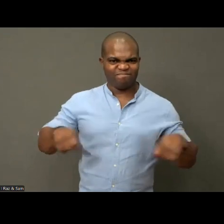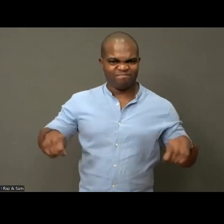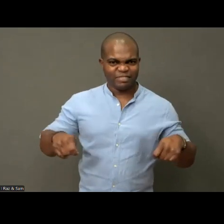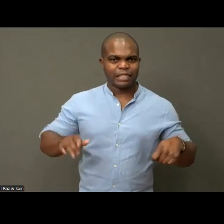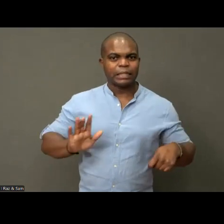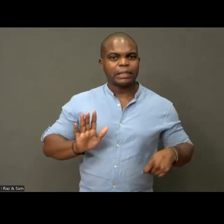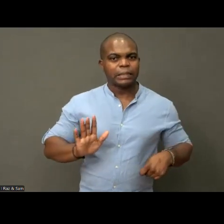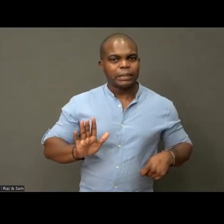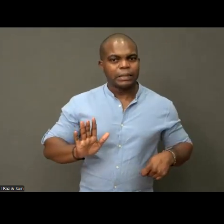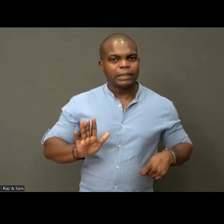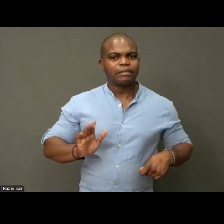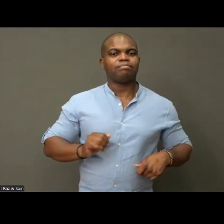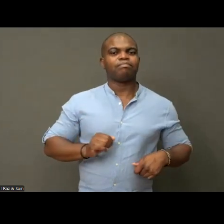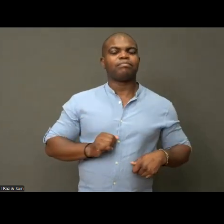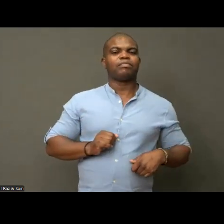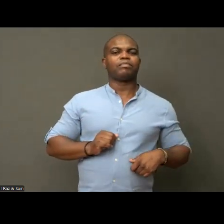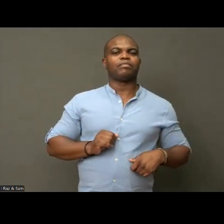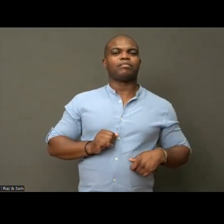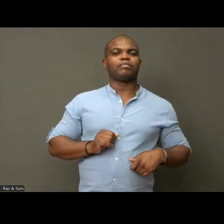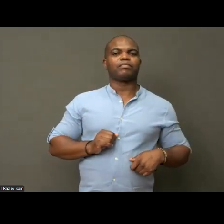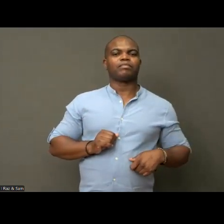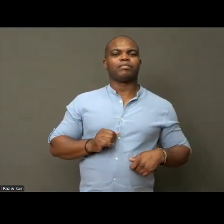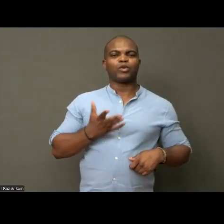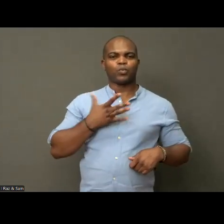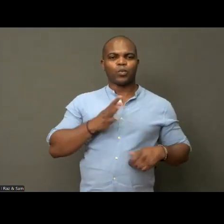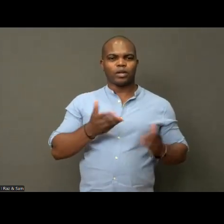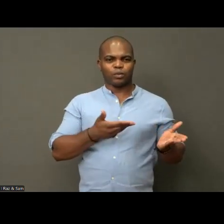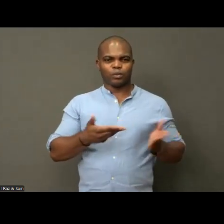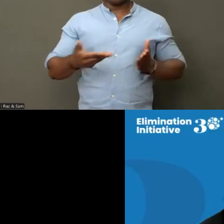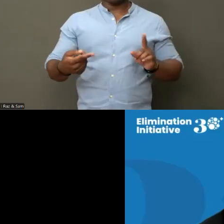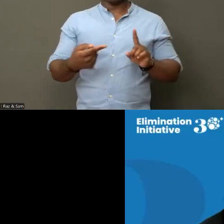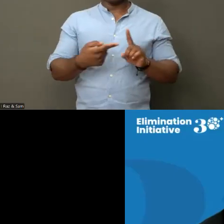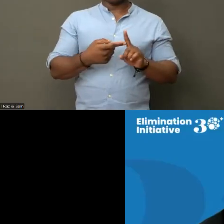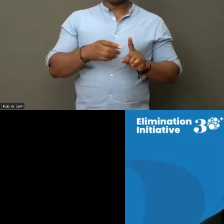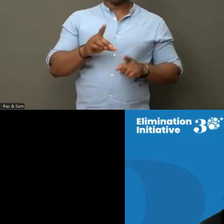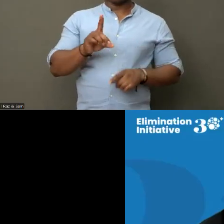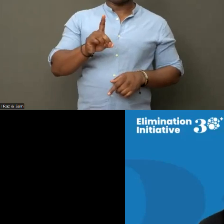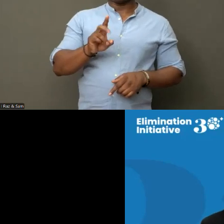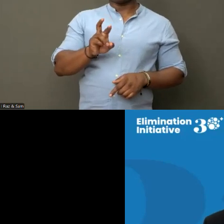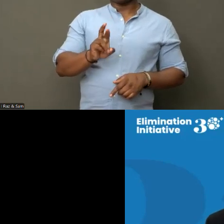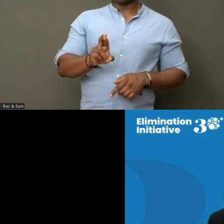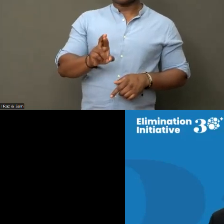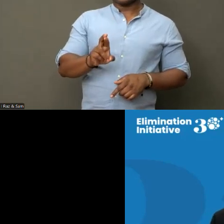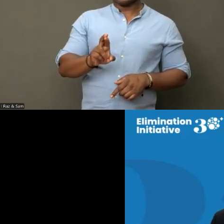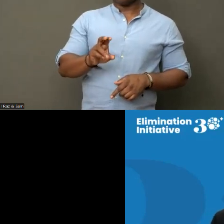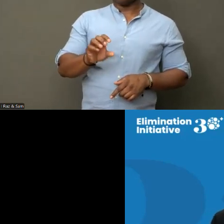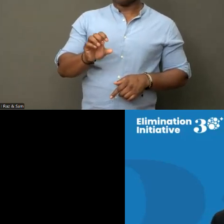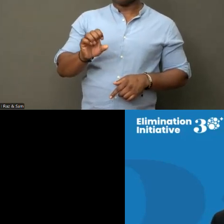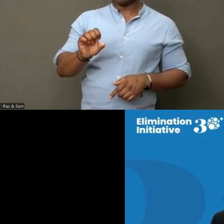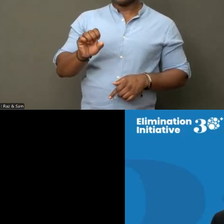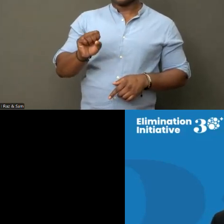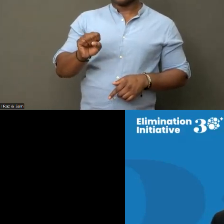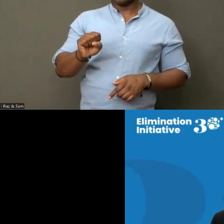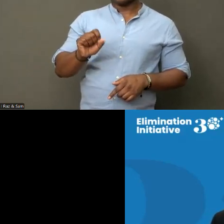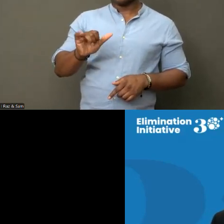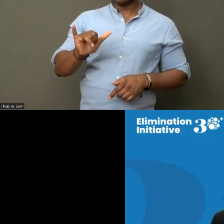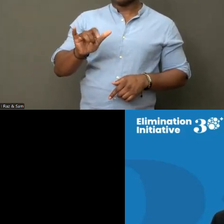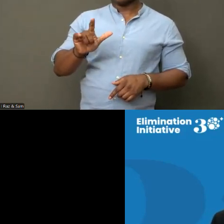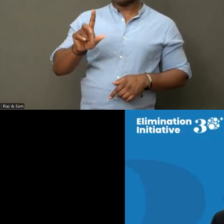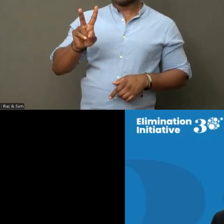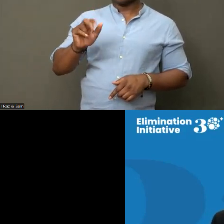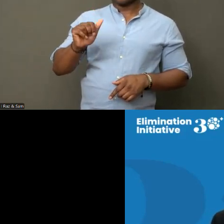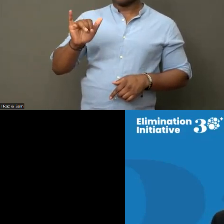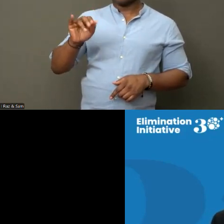Mas antes de terminarmos, eu gostaria de dar boas-vindas ao Dr. Silvia Nadieri, diretora do Departamento de Prevenção, Controle e Eliminação de